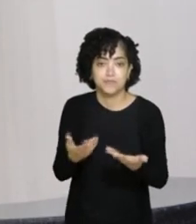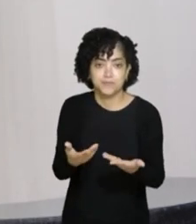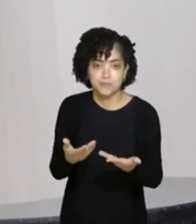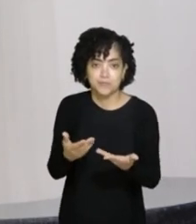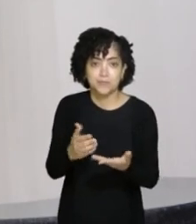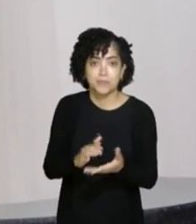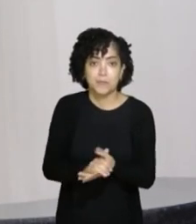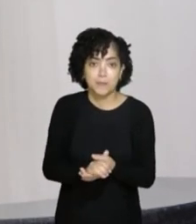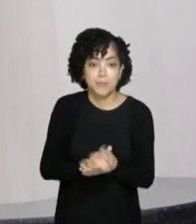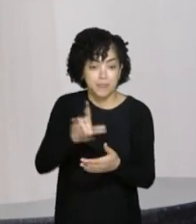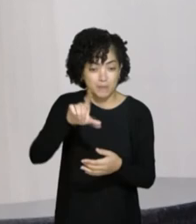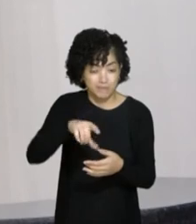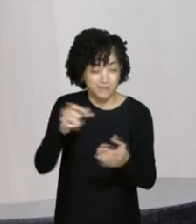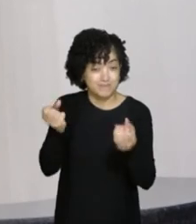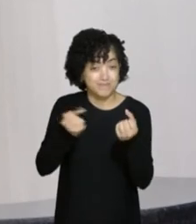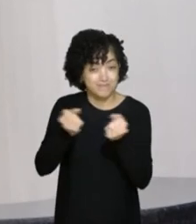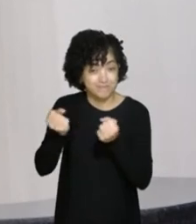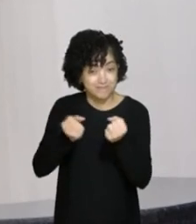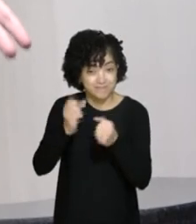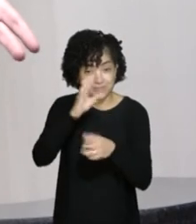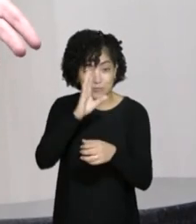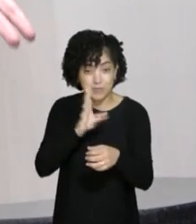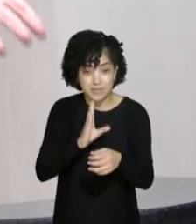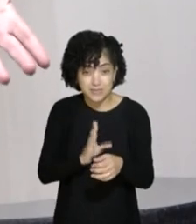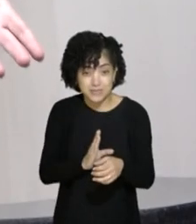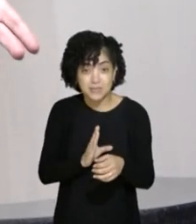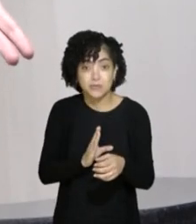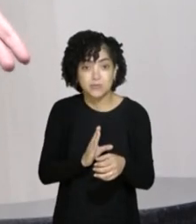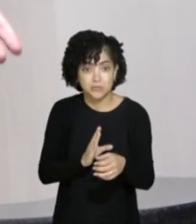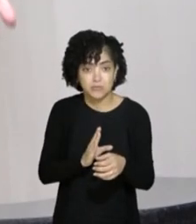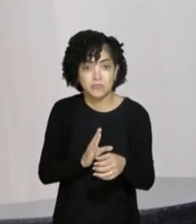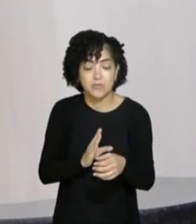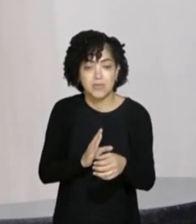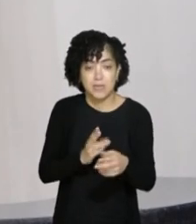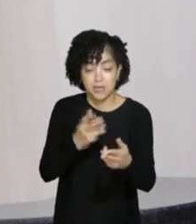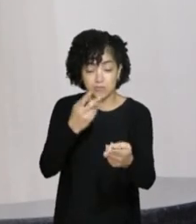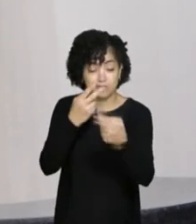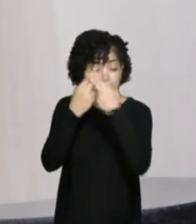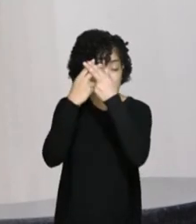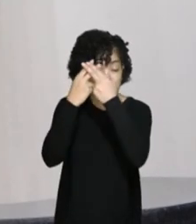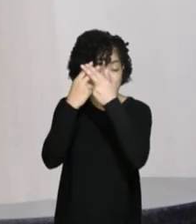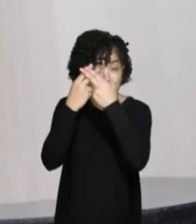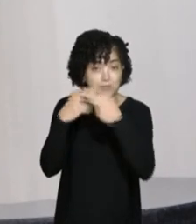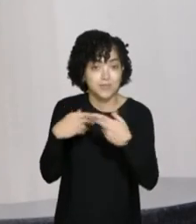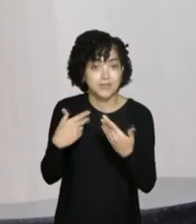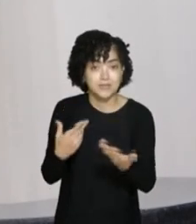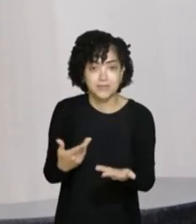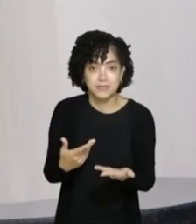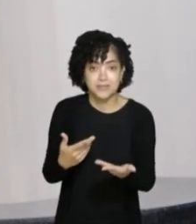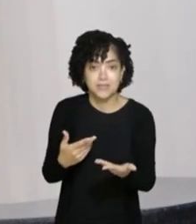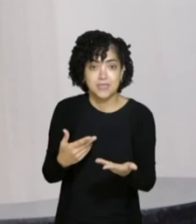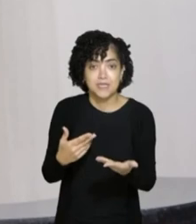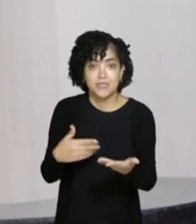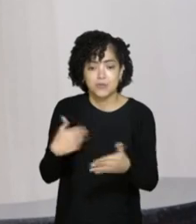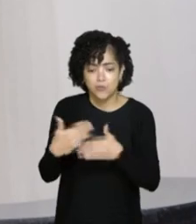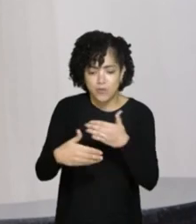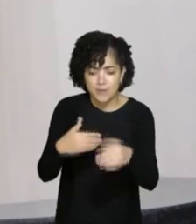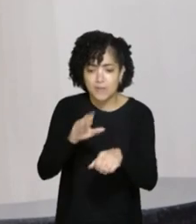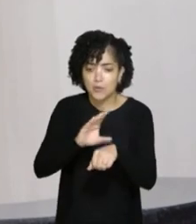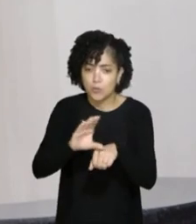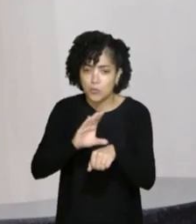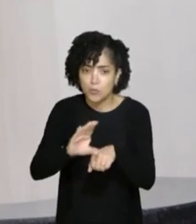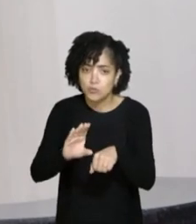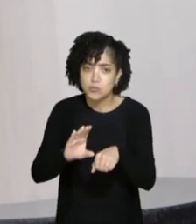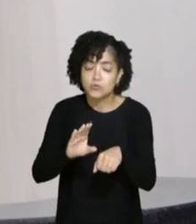uma carteira de motorista no Brasil hoje, de certa forma, é um trauma. E não é pelas atividades do curso. É porque,